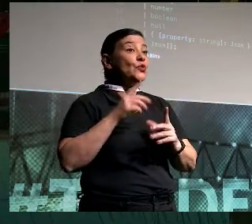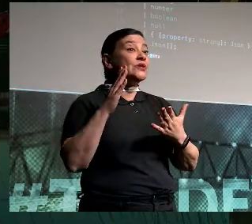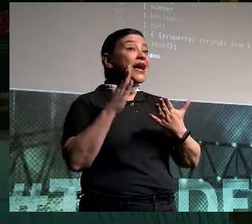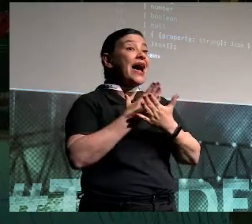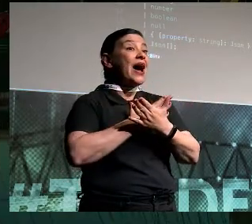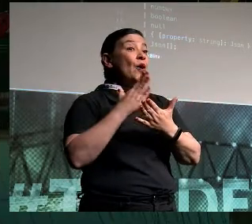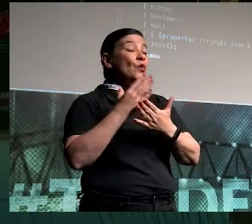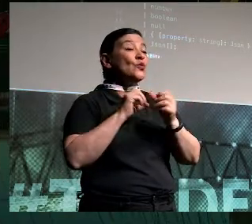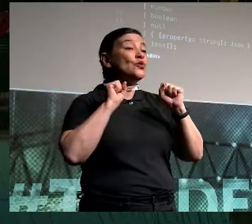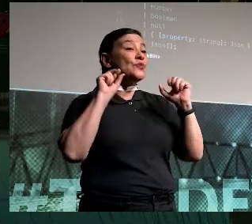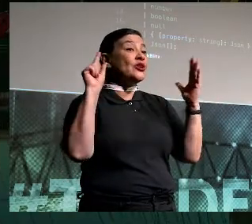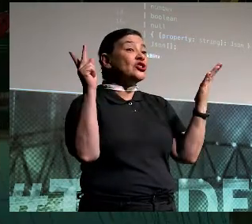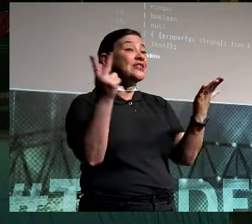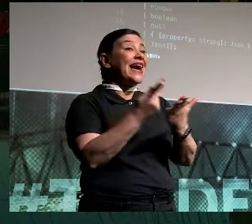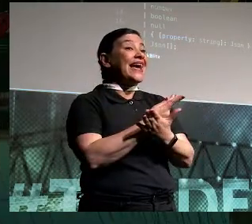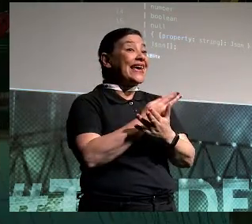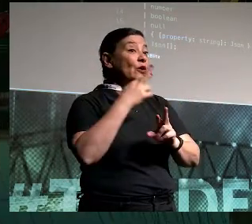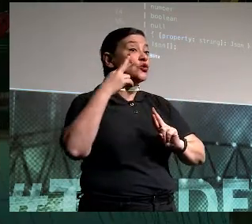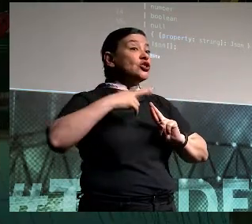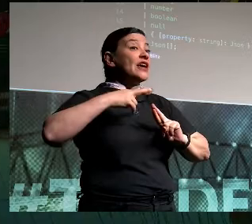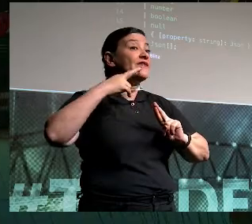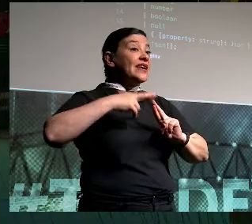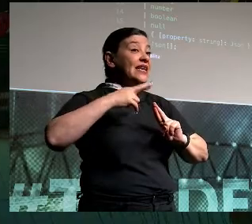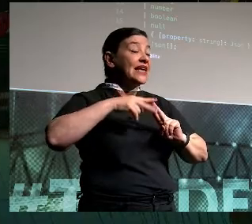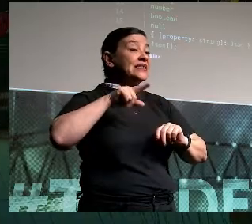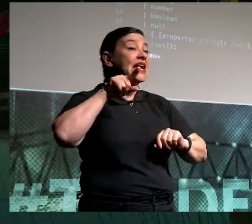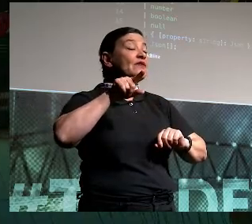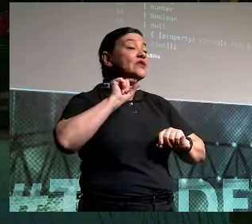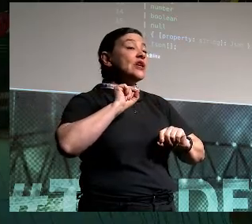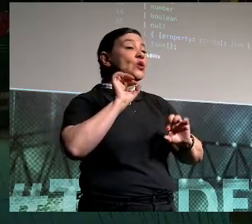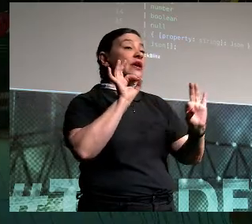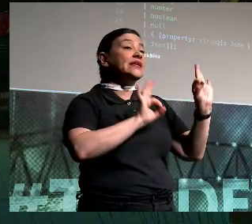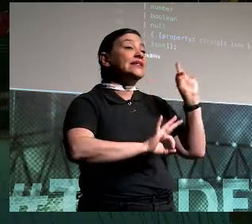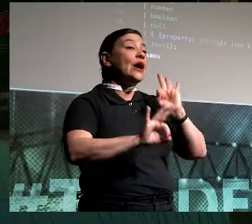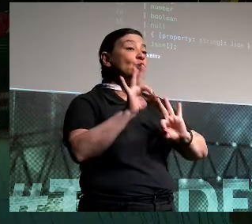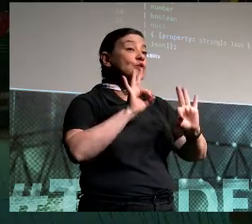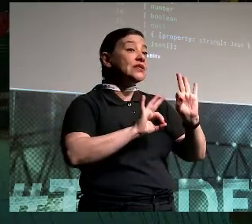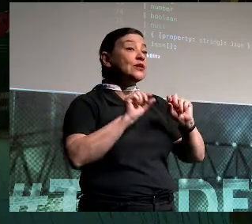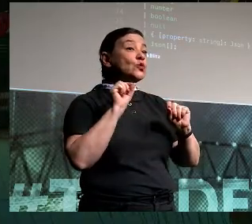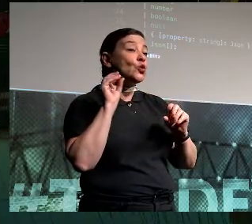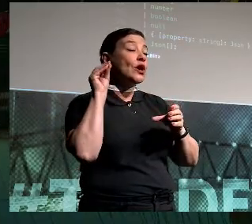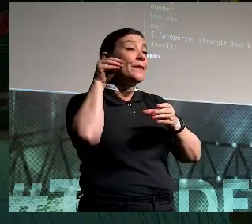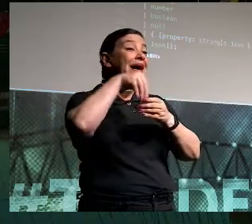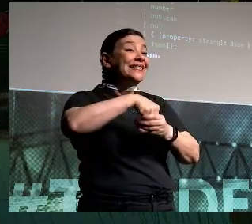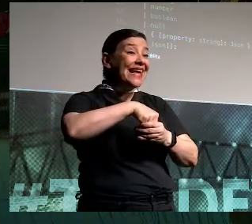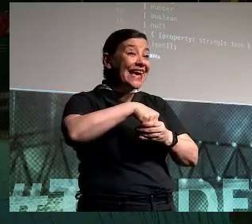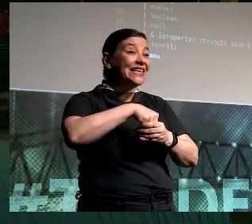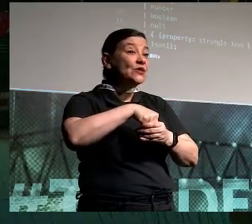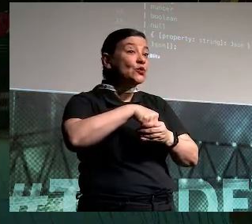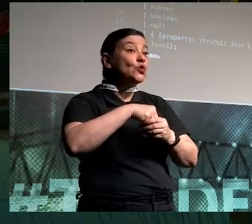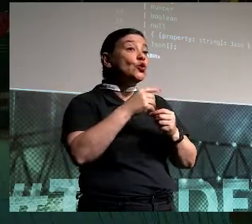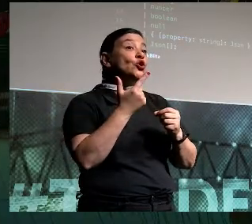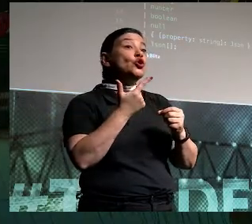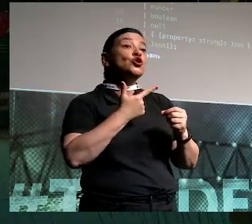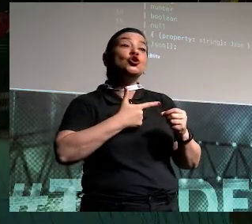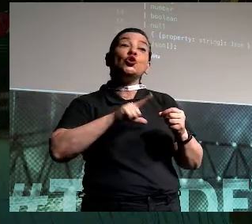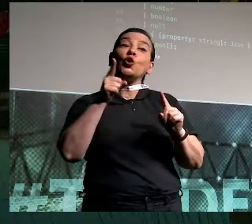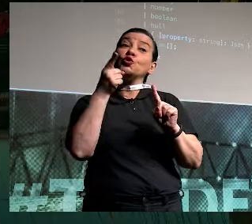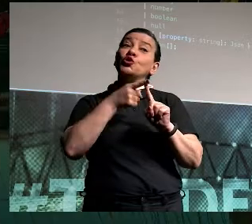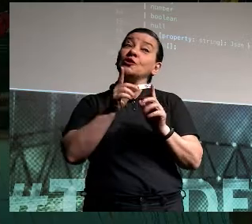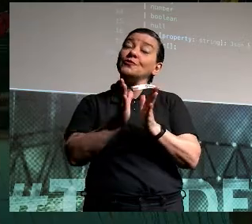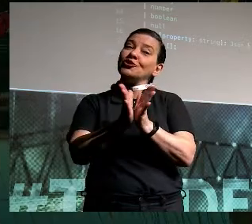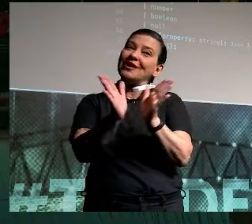podem dar erros de referência circular quando você está passando ele para dentro de outros tipos